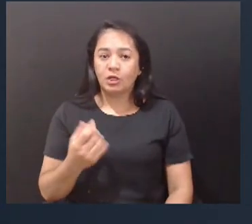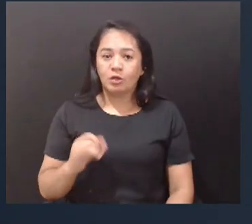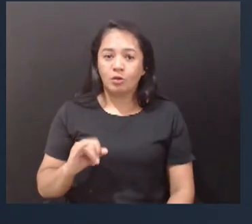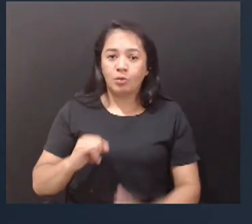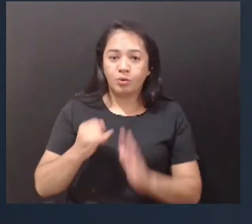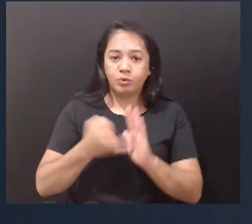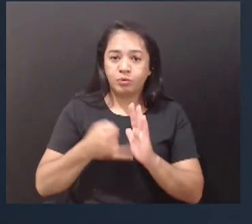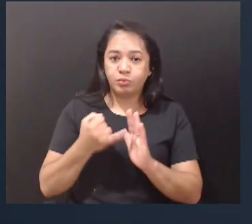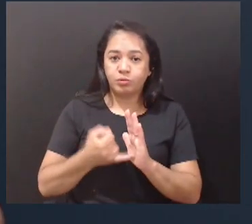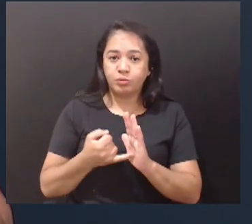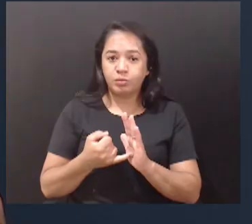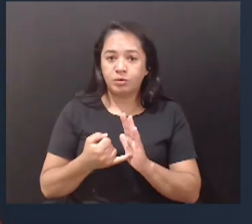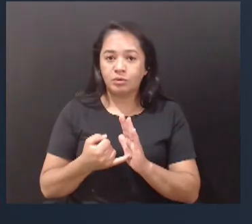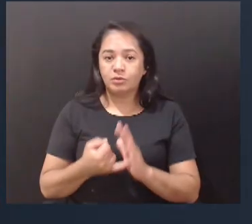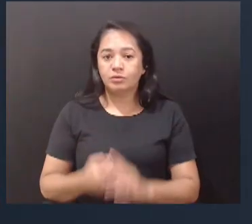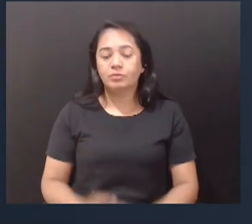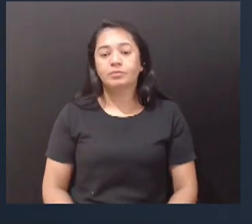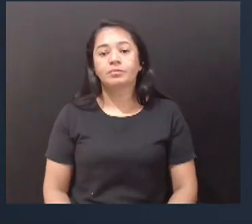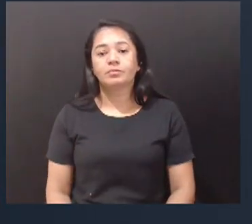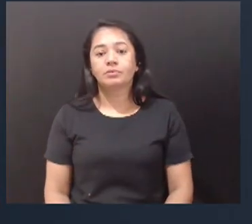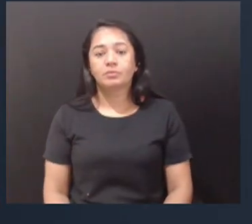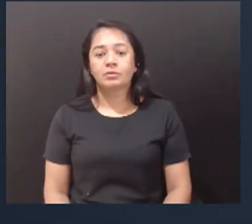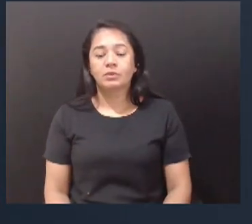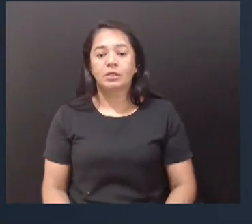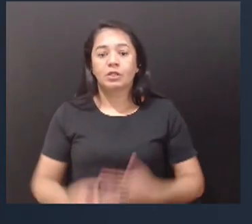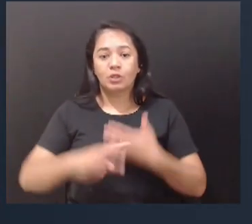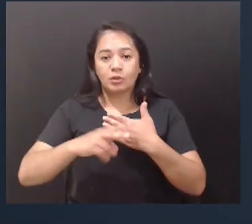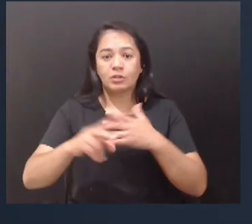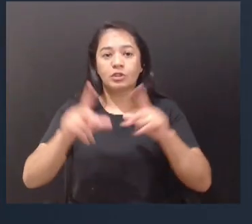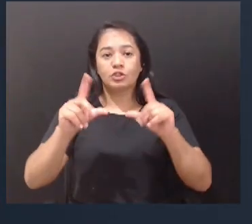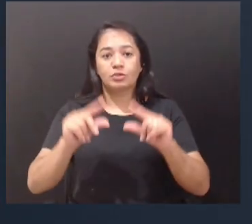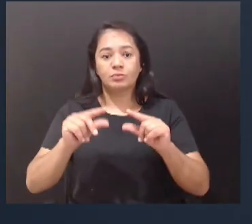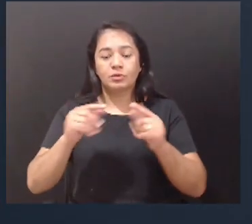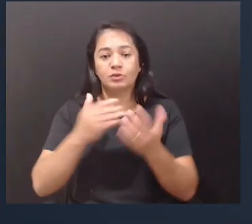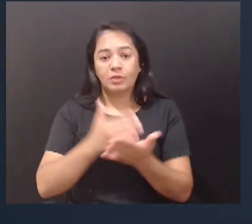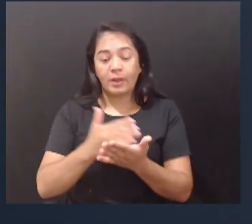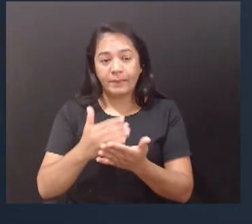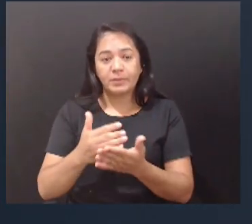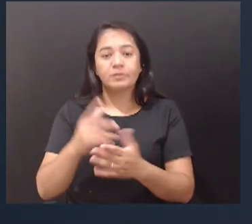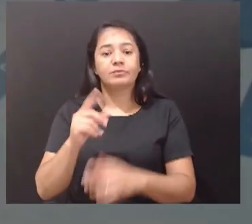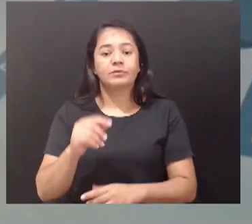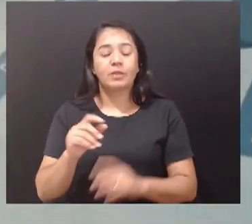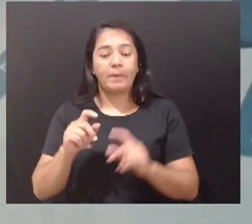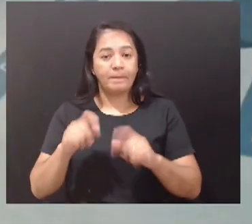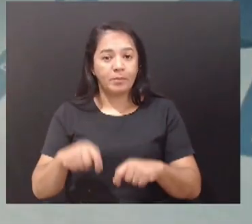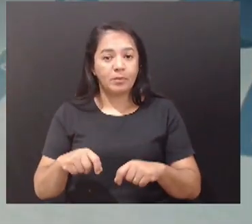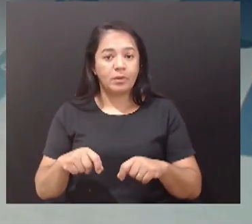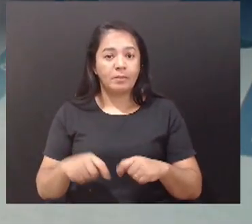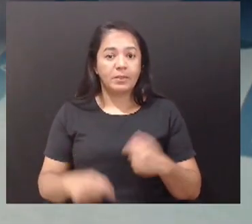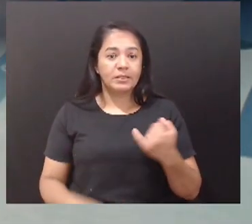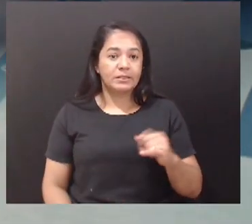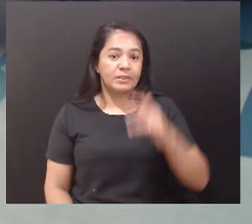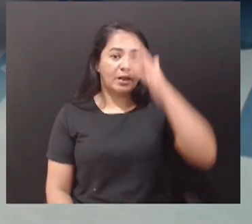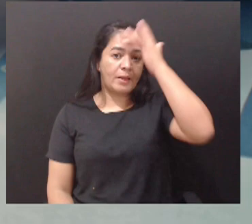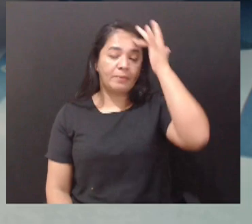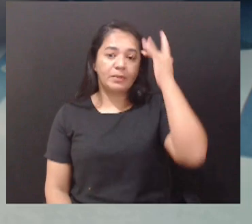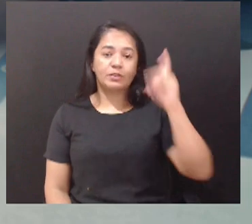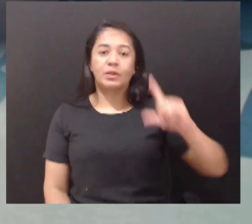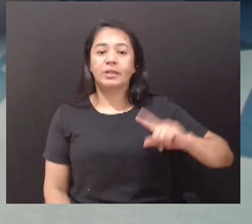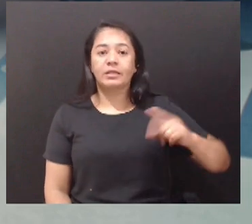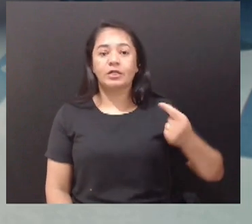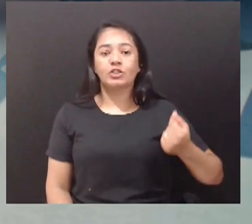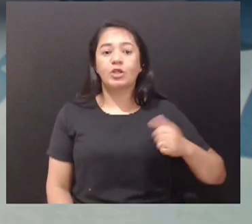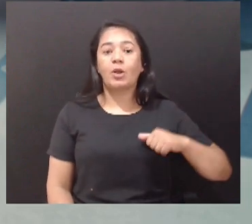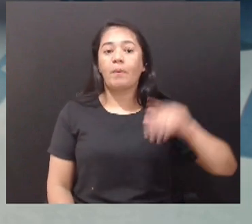diminuir a quantidade de juros, que consequentemente diminui o valor da parcela também. Isso é uma possibilidade. E aí quando a pessoa tem esse dinheiro a mais, no caso ela recebeu